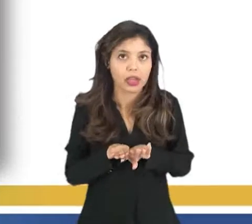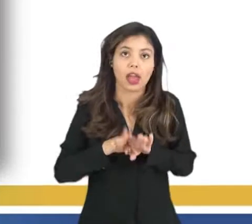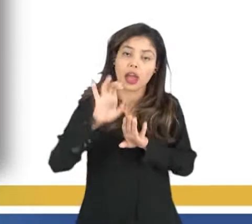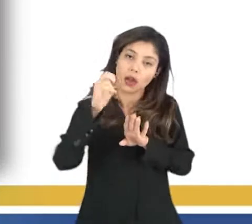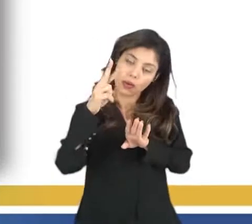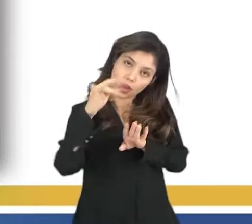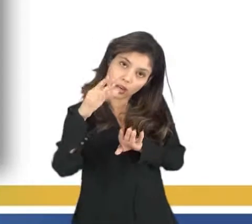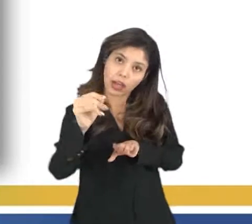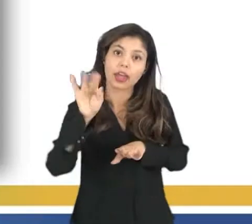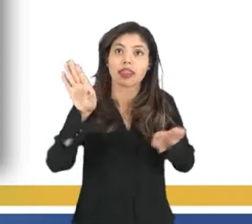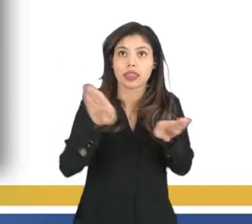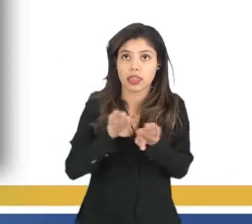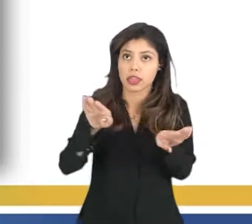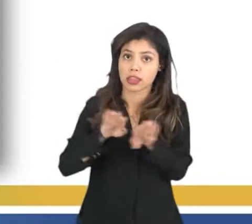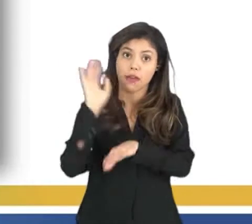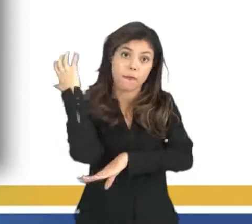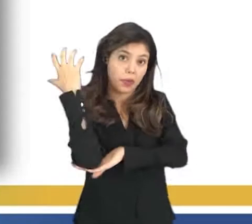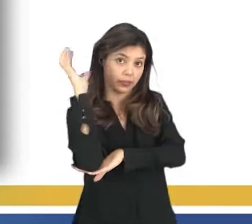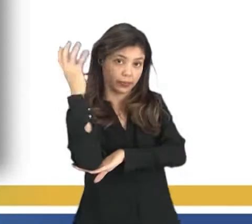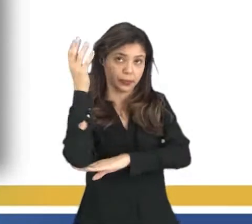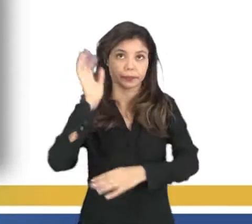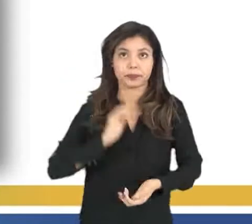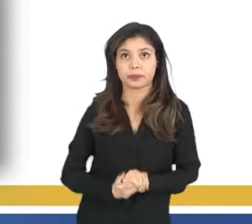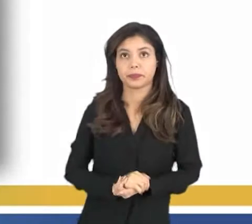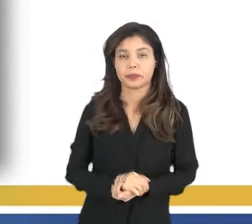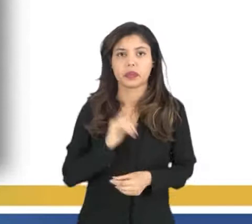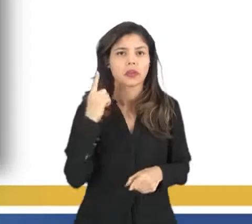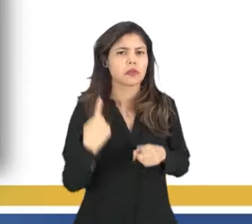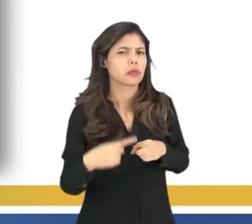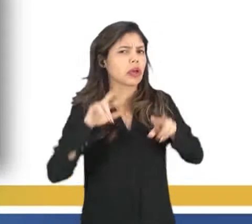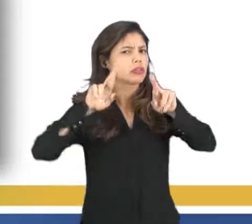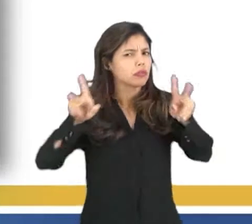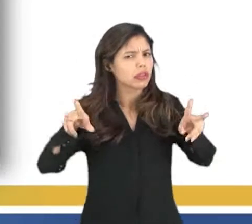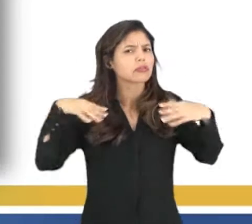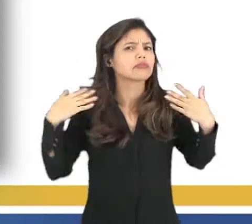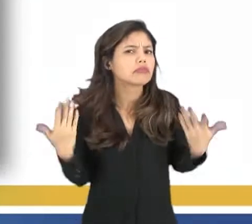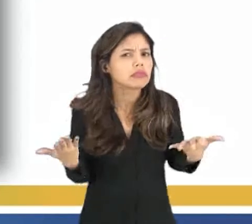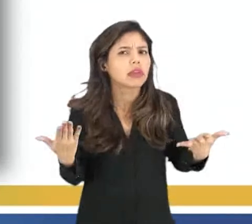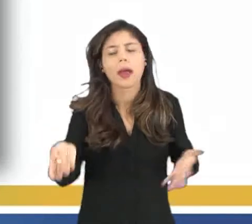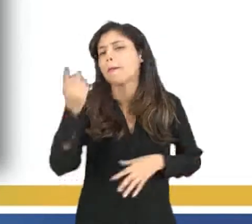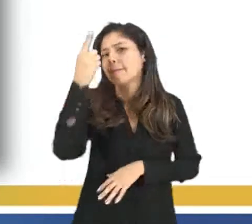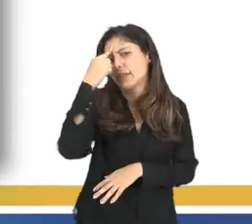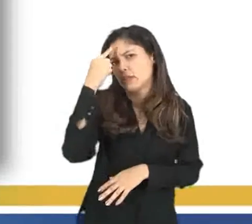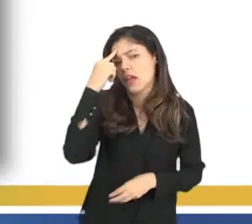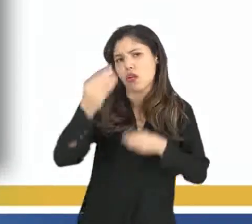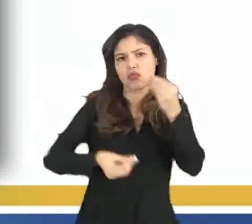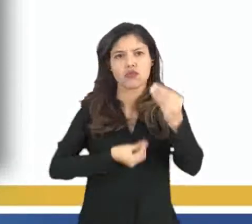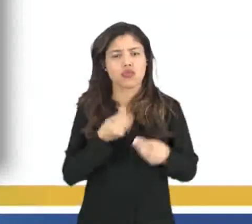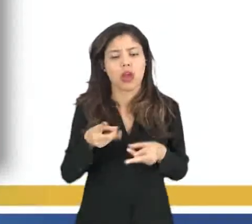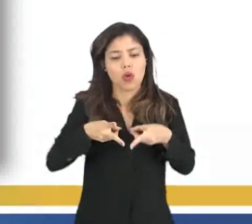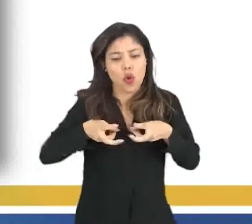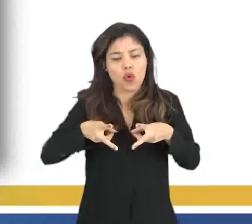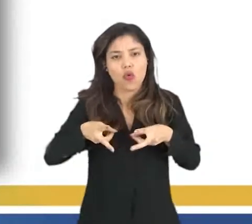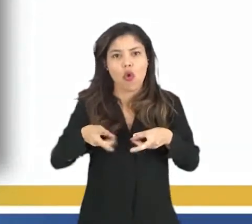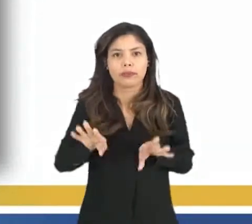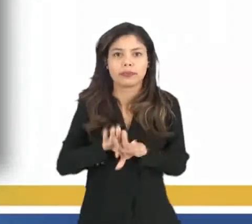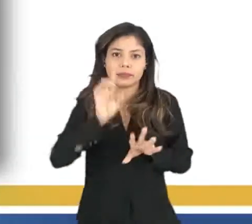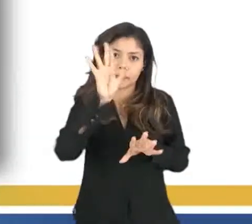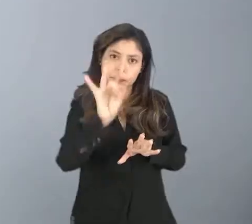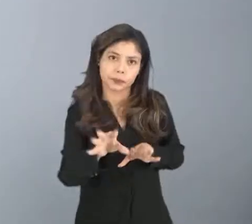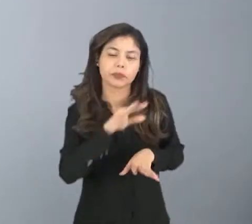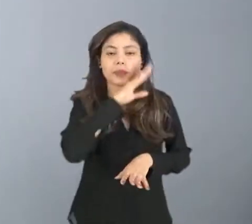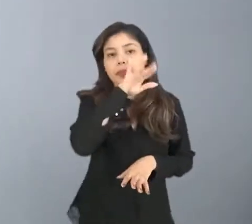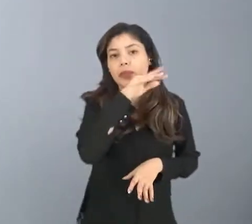célula eucarionte, mas que são vegetais. E por que eles são diferentes? É só a gente pensar no modo de nutrição de cada um deles.